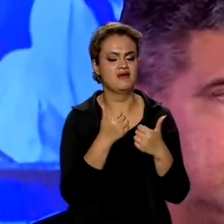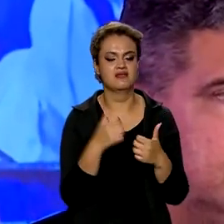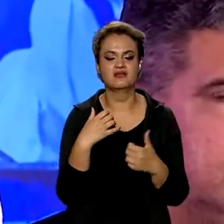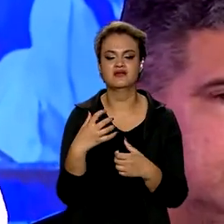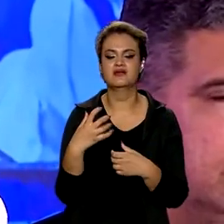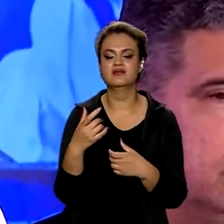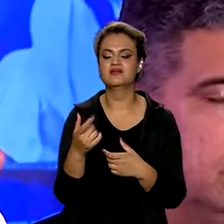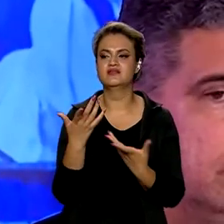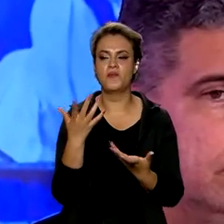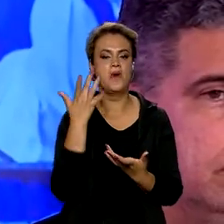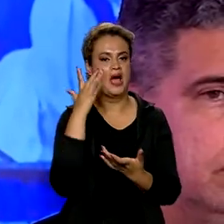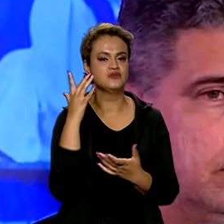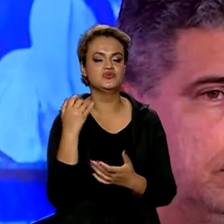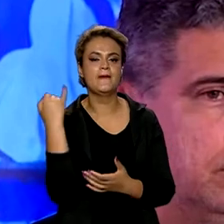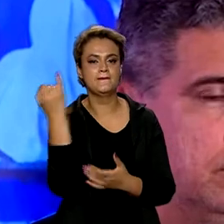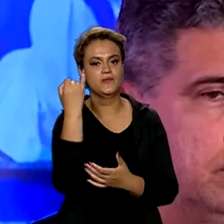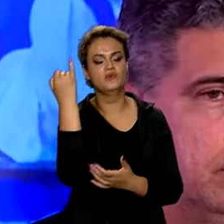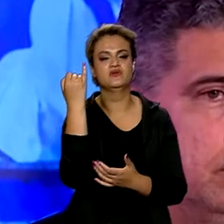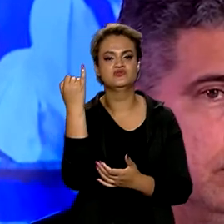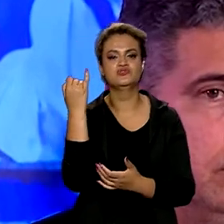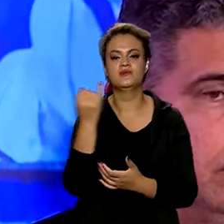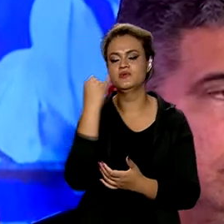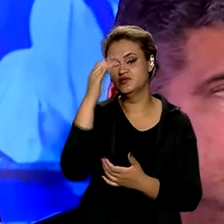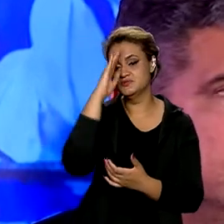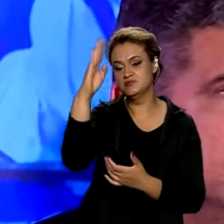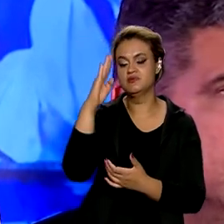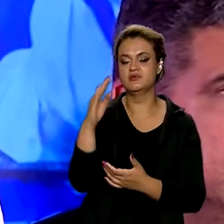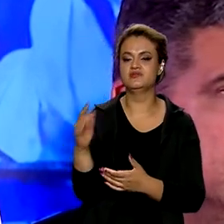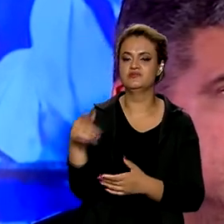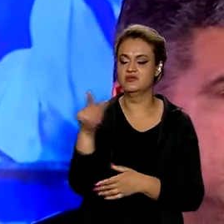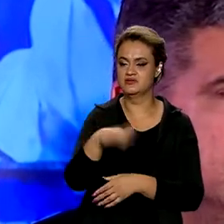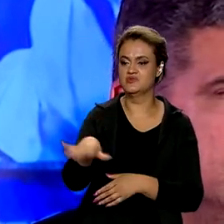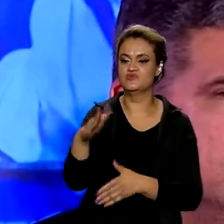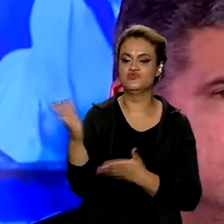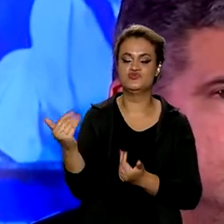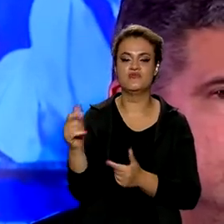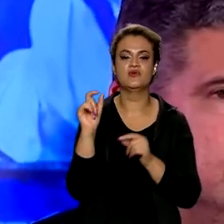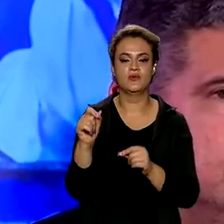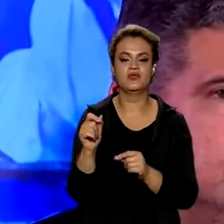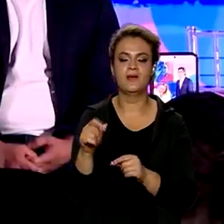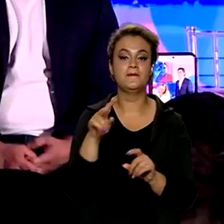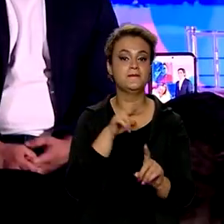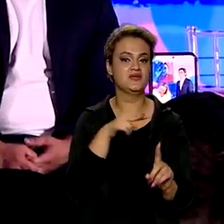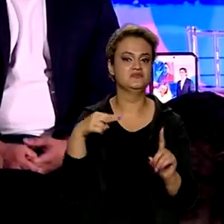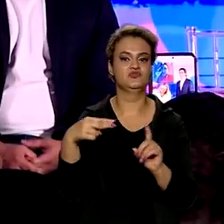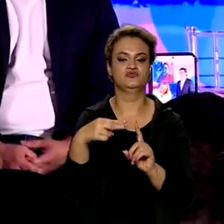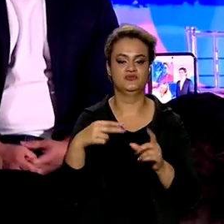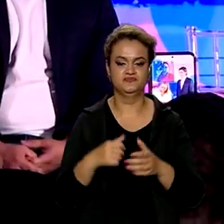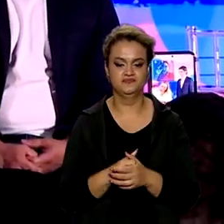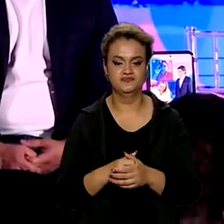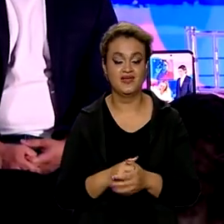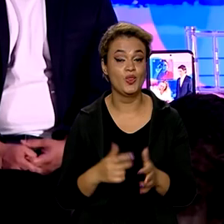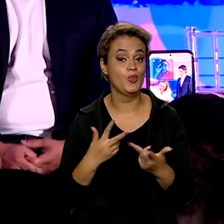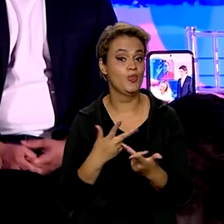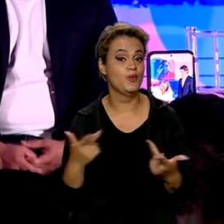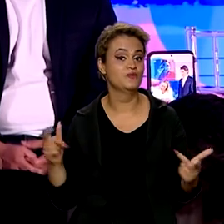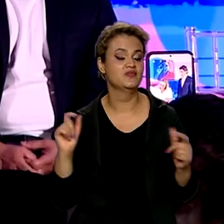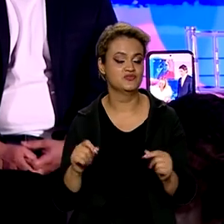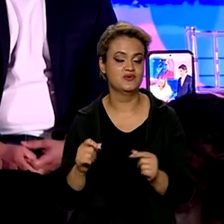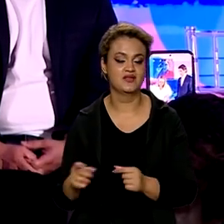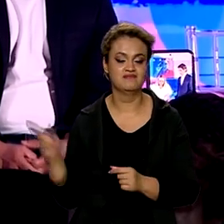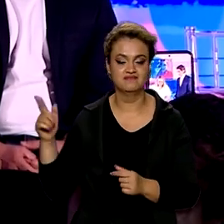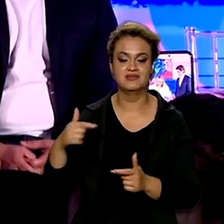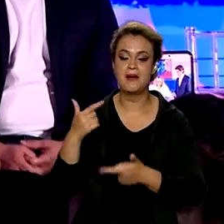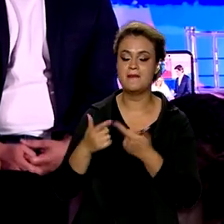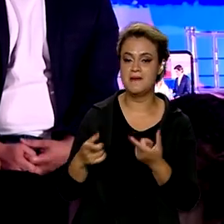o que eu acho que é fundamental, principalmente para a juventude, que é a perspectiva. Uma das novidades é o retorno da